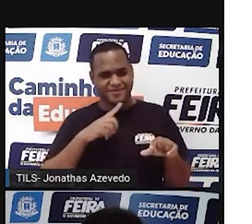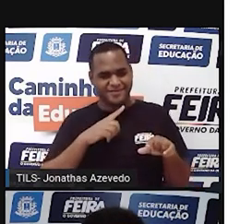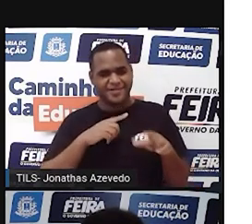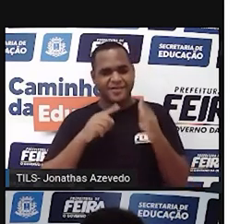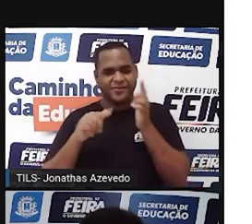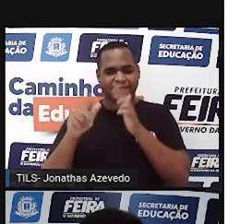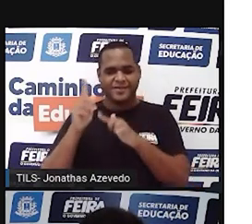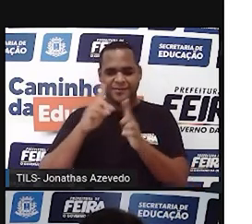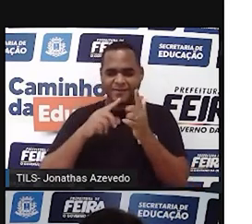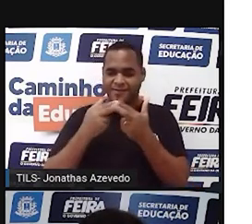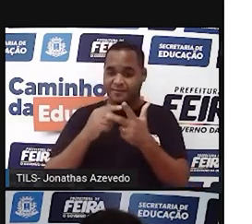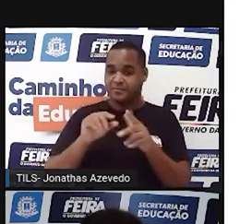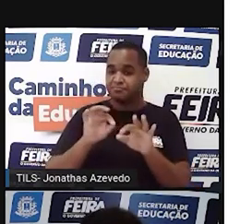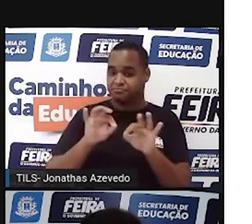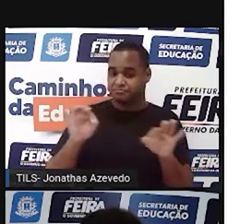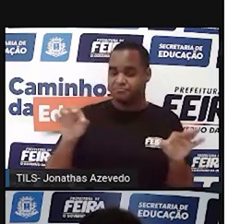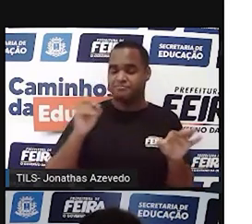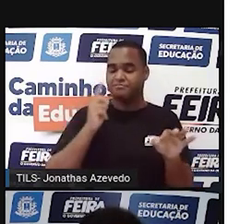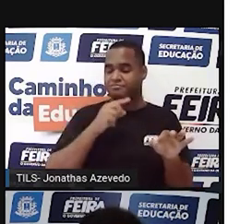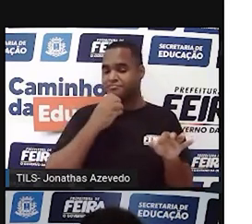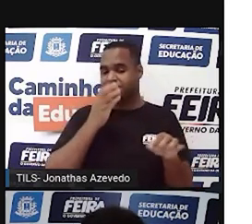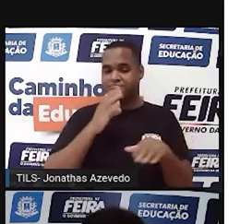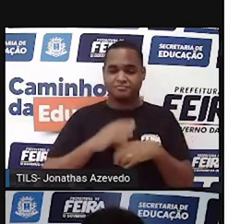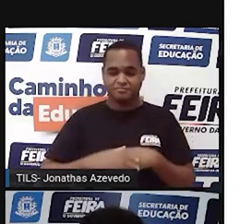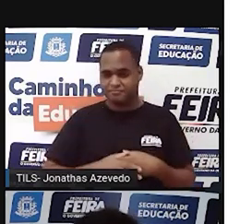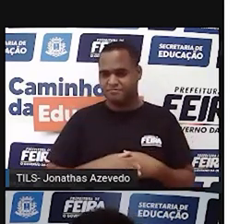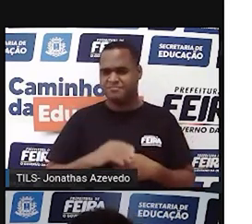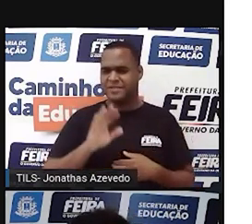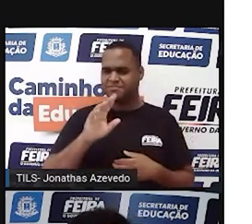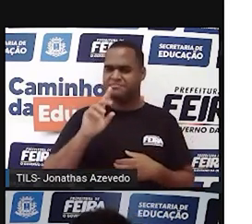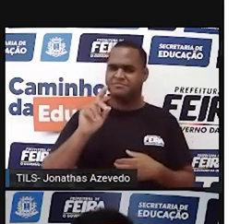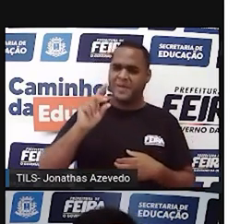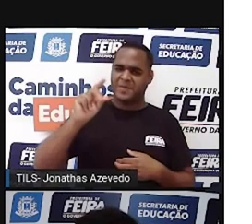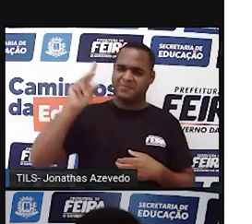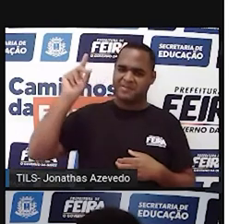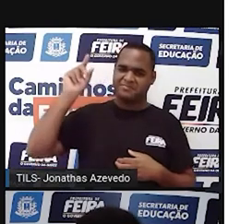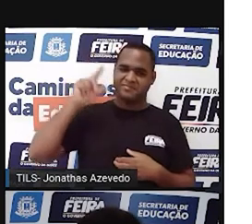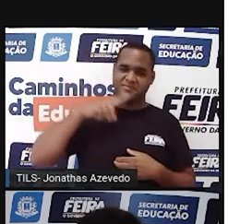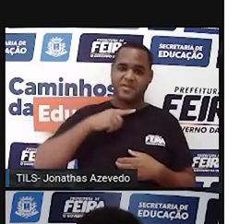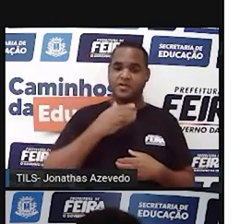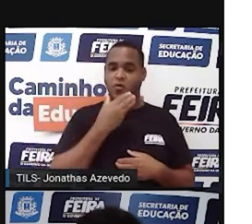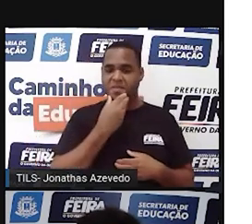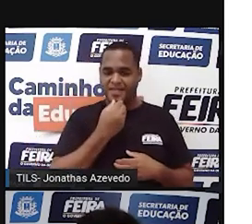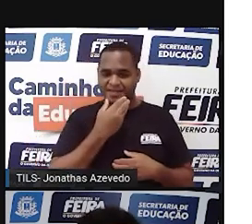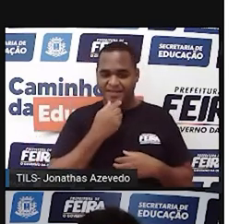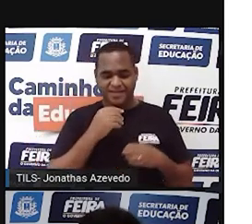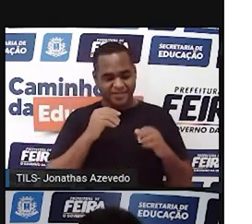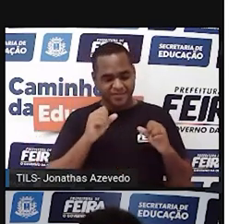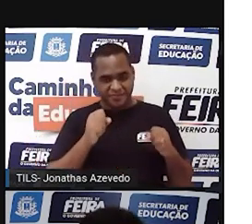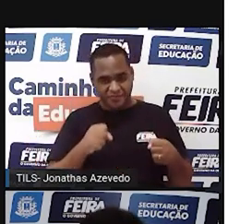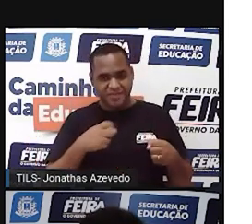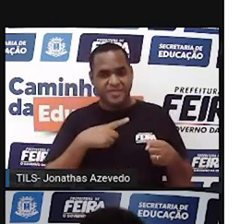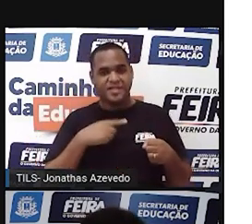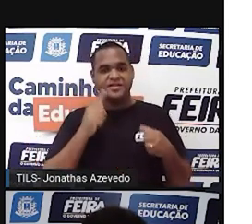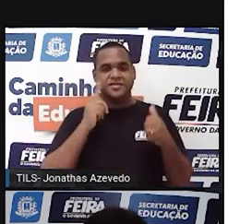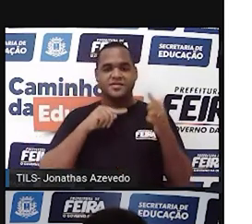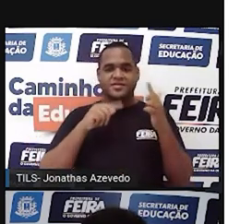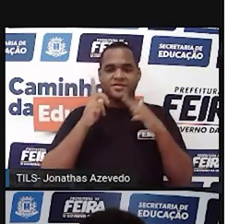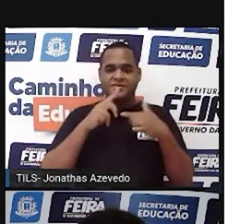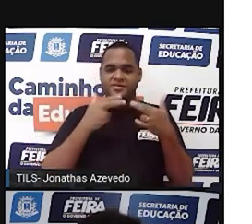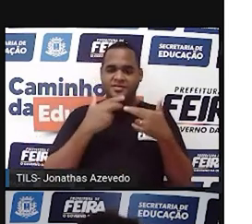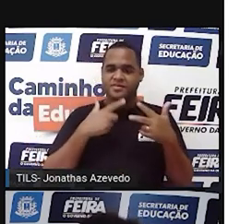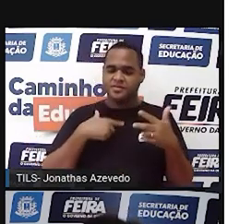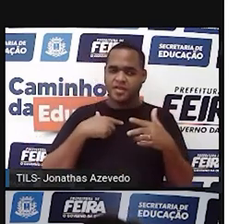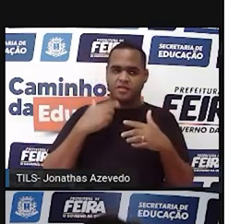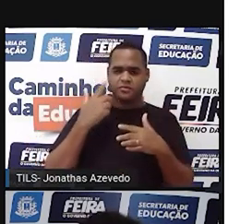medida das coisas para a gente, né? Mas há muito tempo atrás, os homens desenvolveram lá seus instrumentos de medida, ou